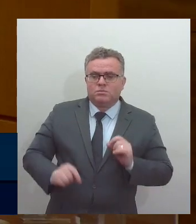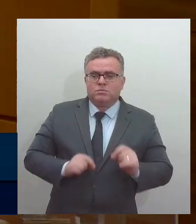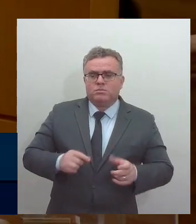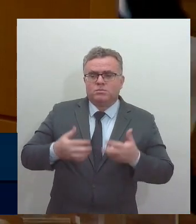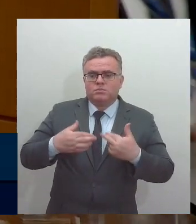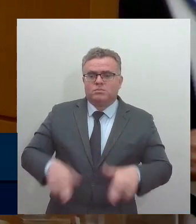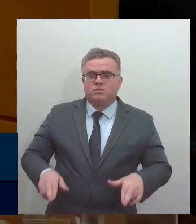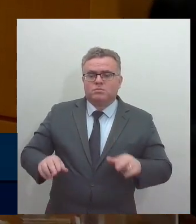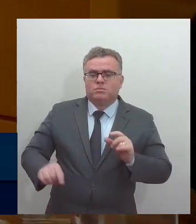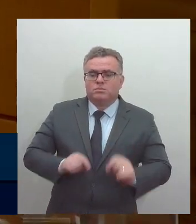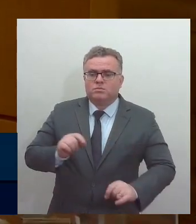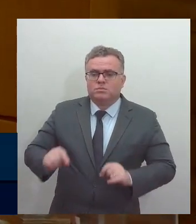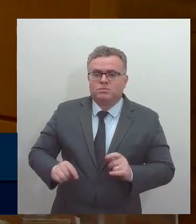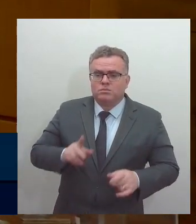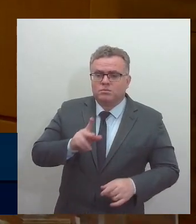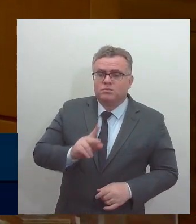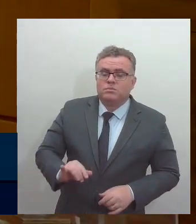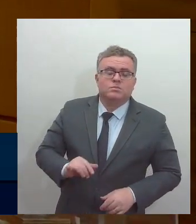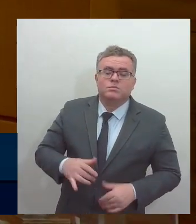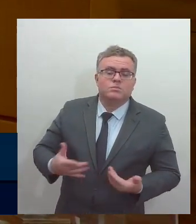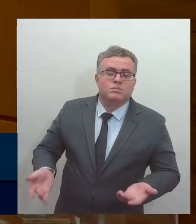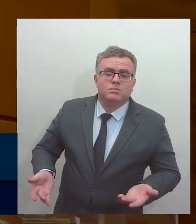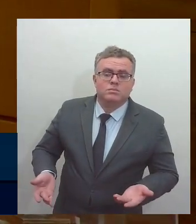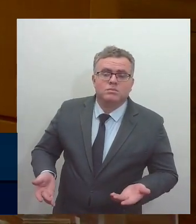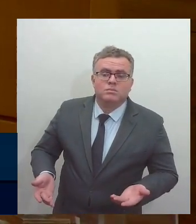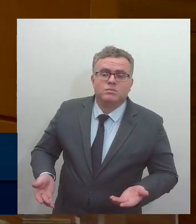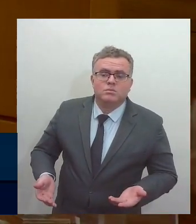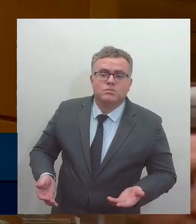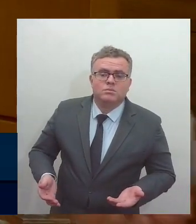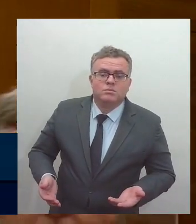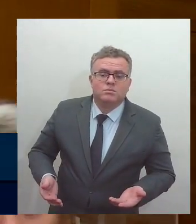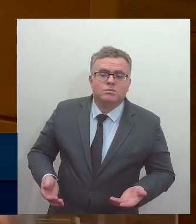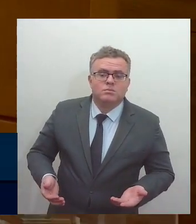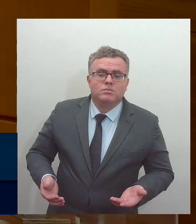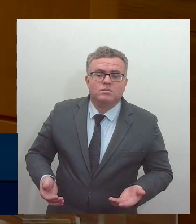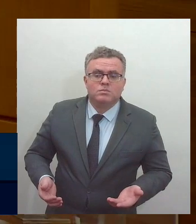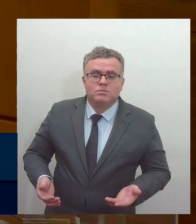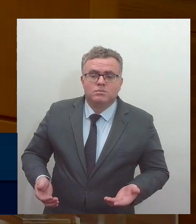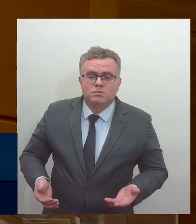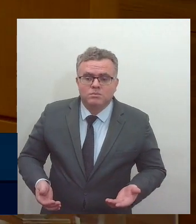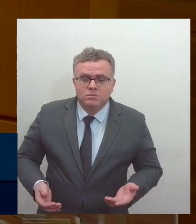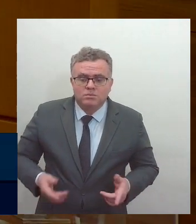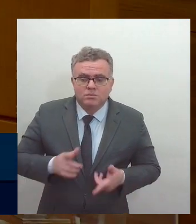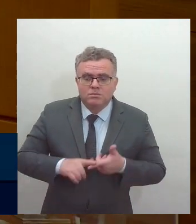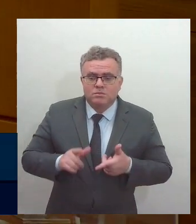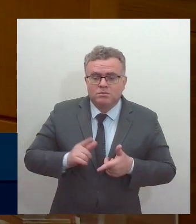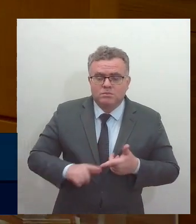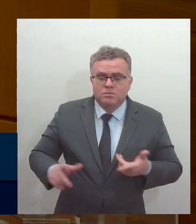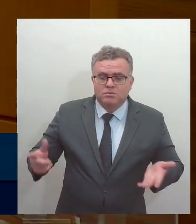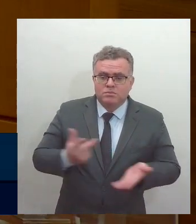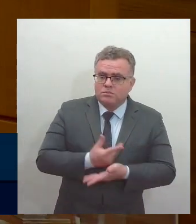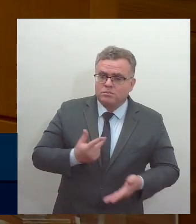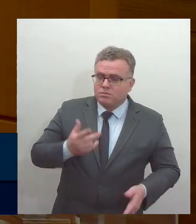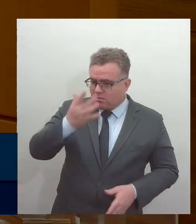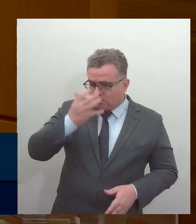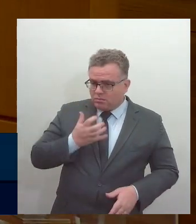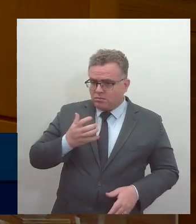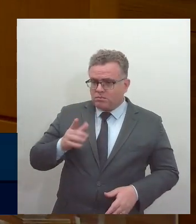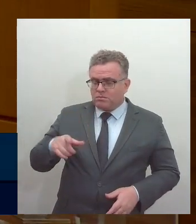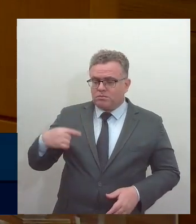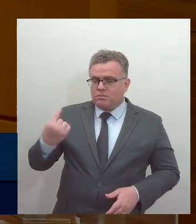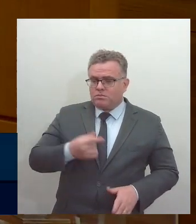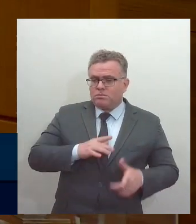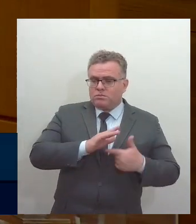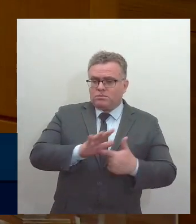de fato produziu. Que é outro problema também sério quando a gente convoca audiências públicas nessa casa, porque as pessoas